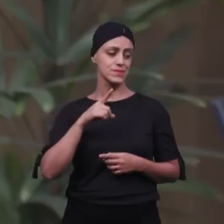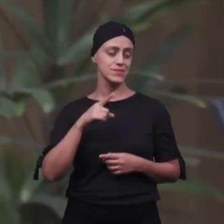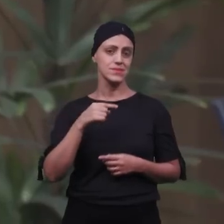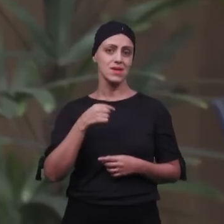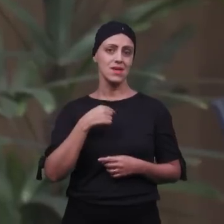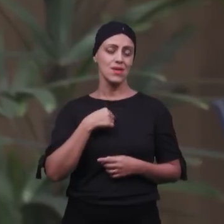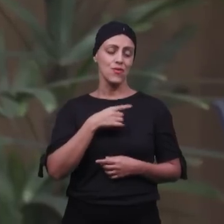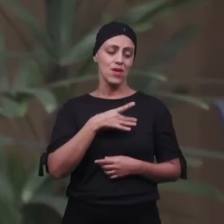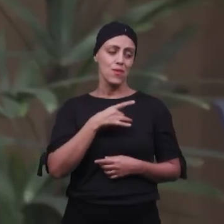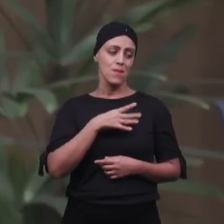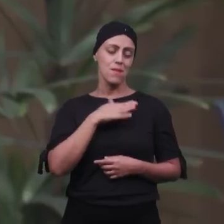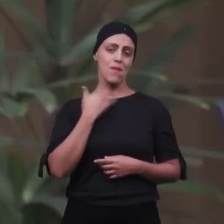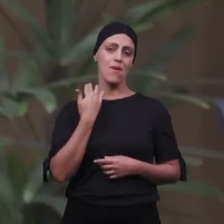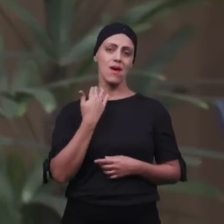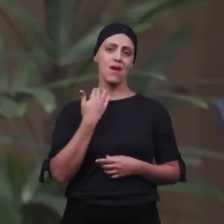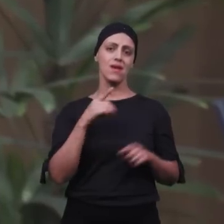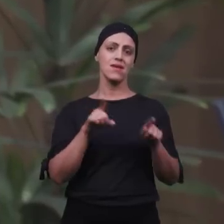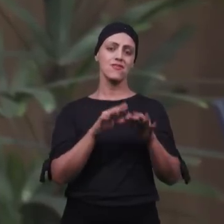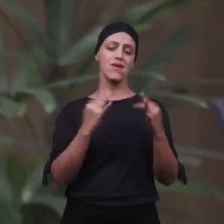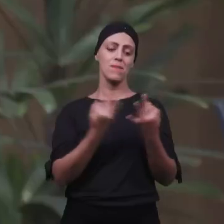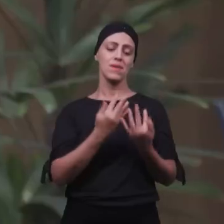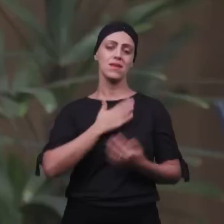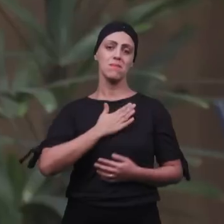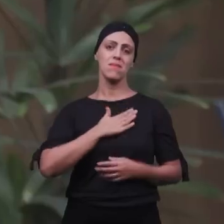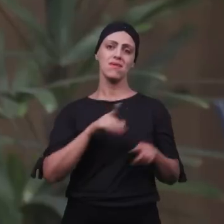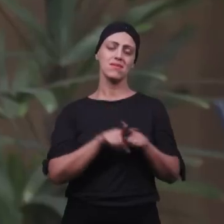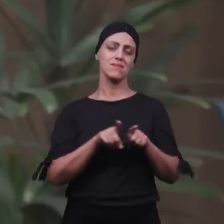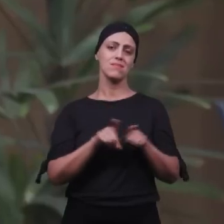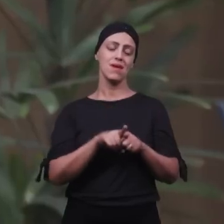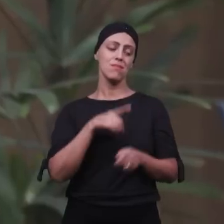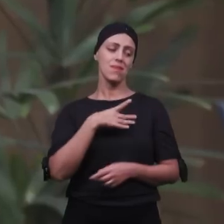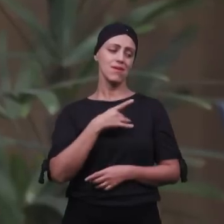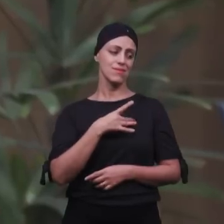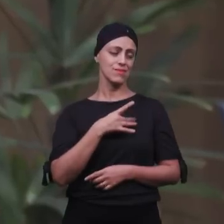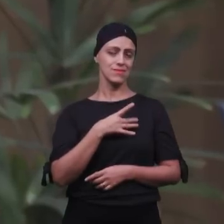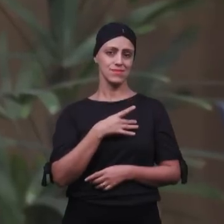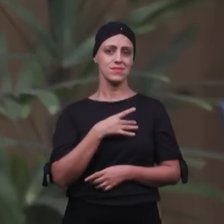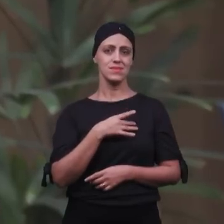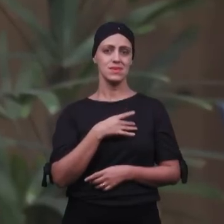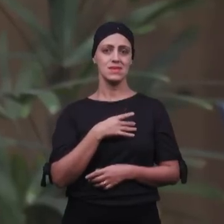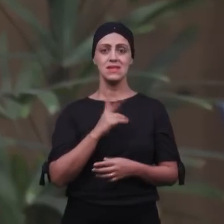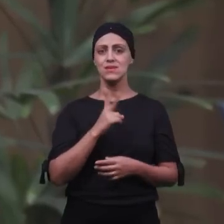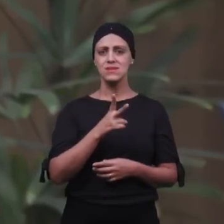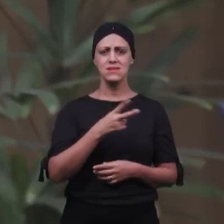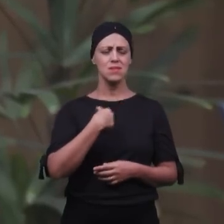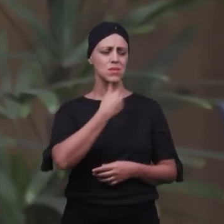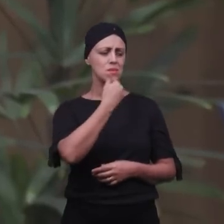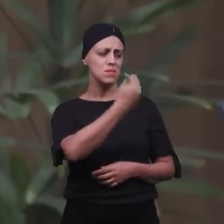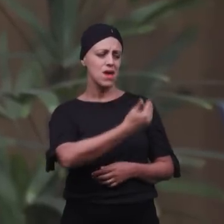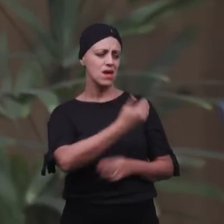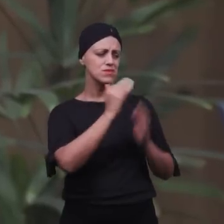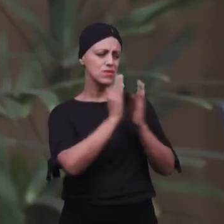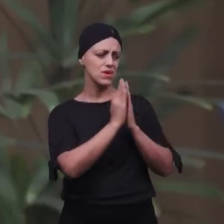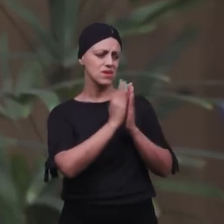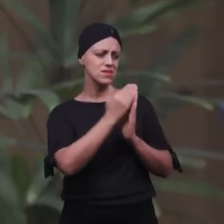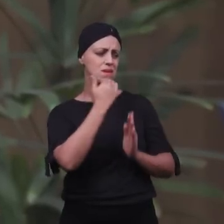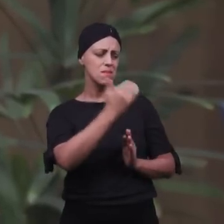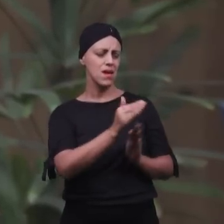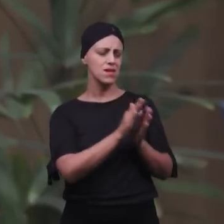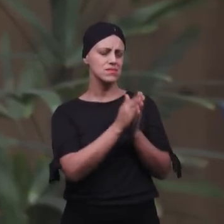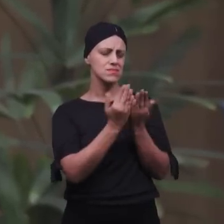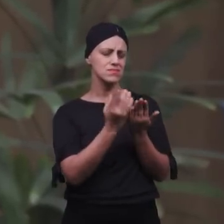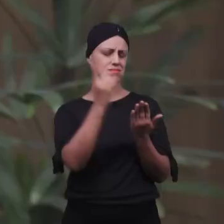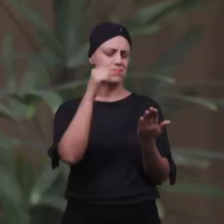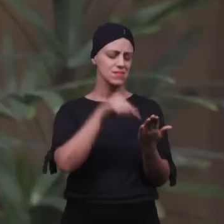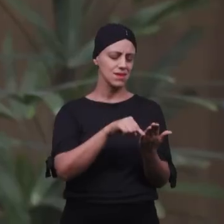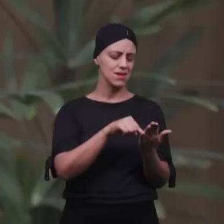minha vida e pela vida da minha família. E todas as vezes que eu peço oração e peço para abrir a palavra,